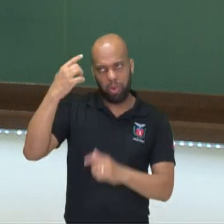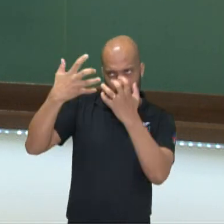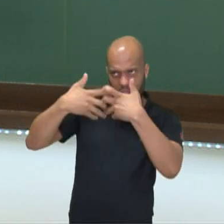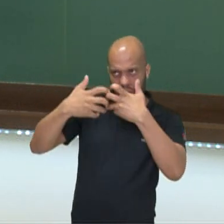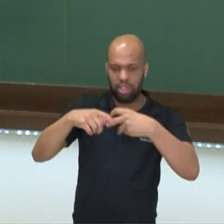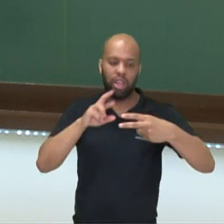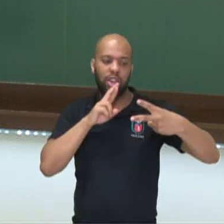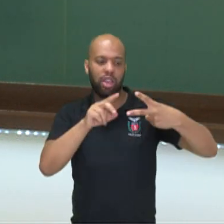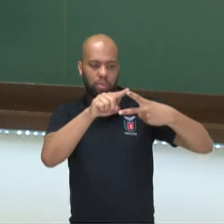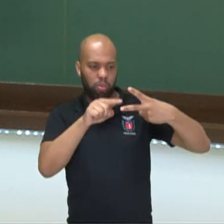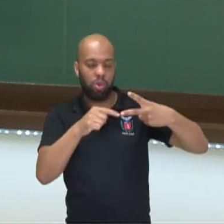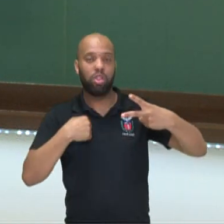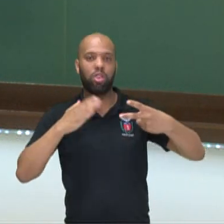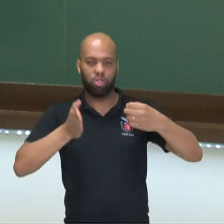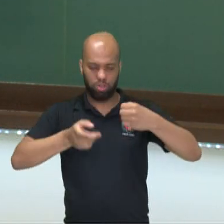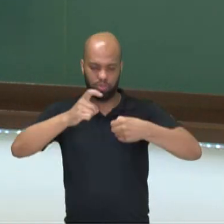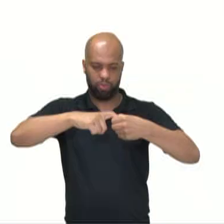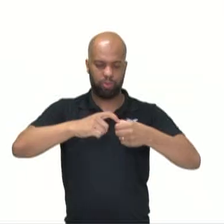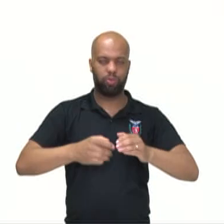gente já volta com a resposta.